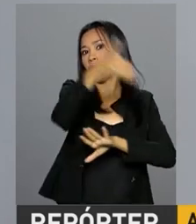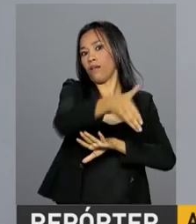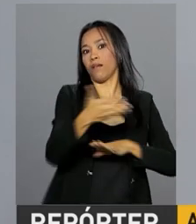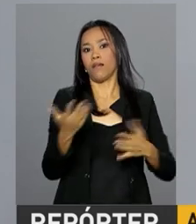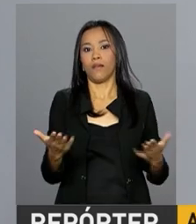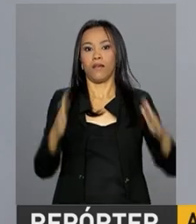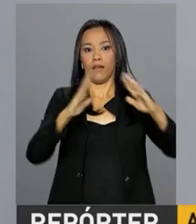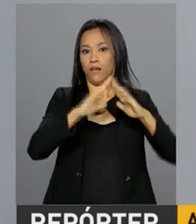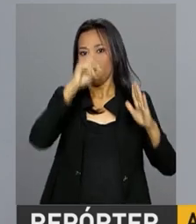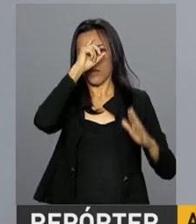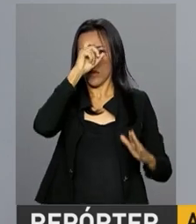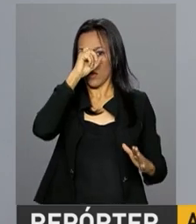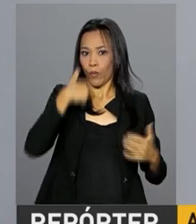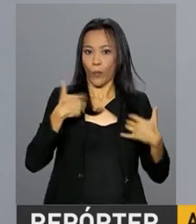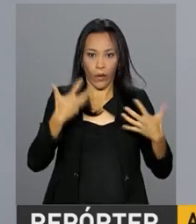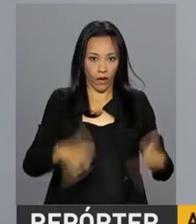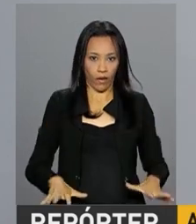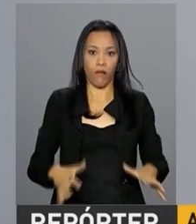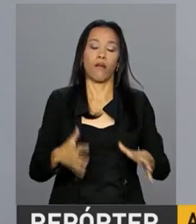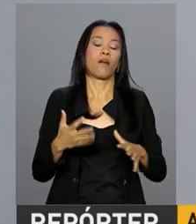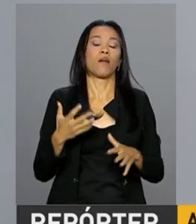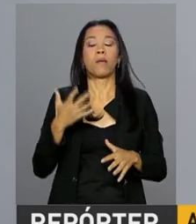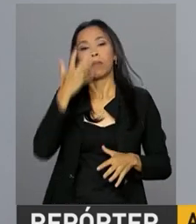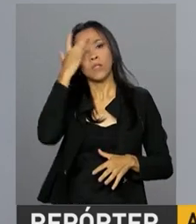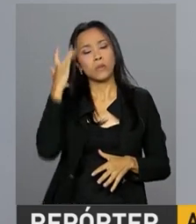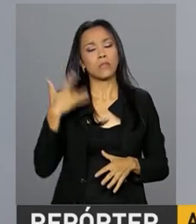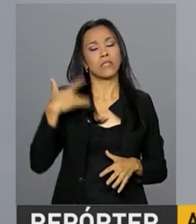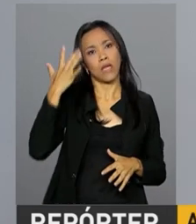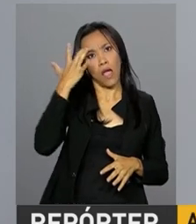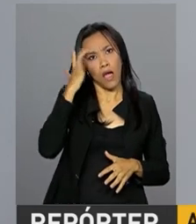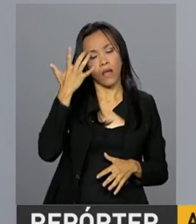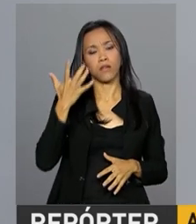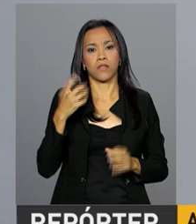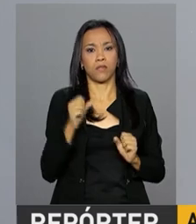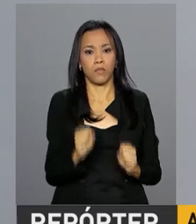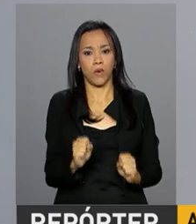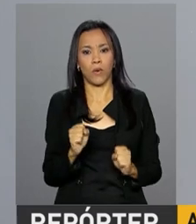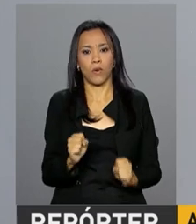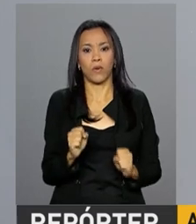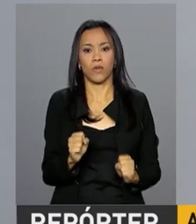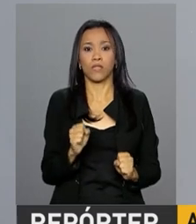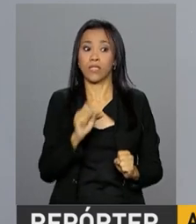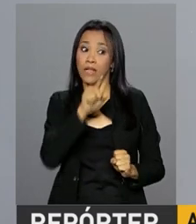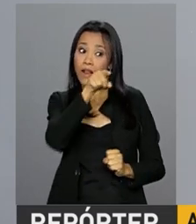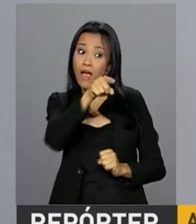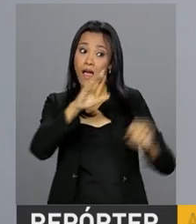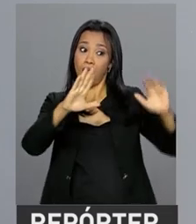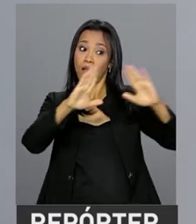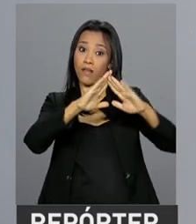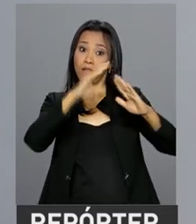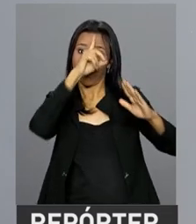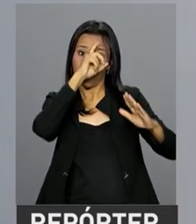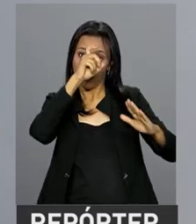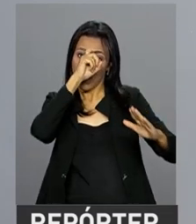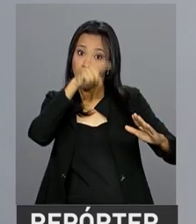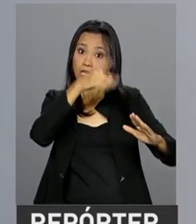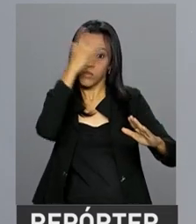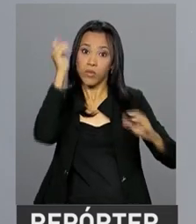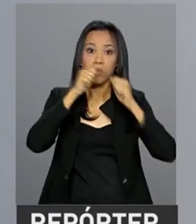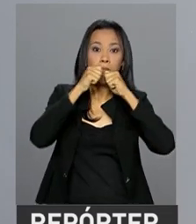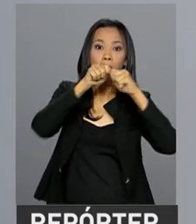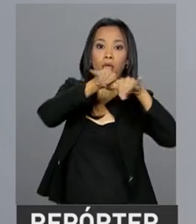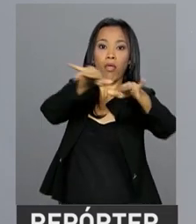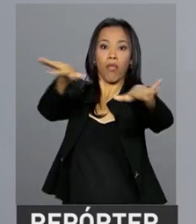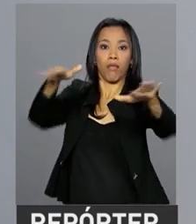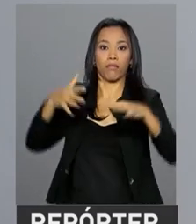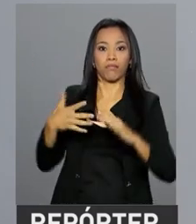acessar o serviço público, pessoas que acham que podem no serviço público romper com a confidencialidade,